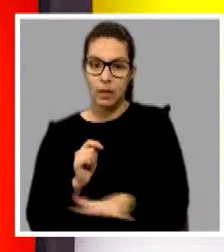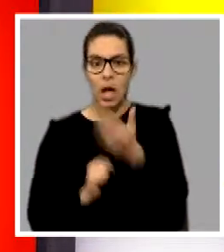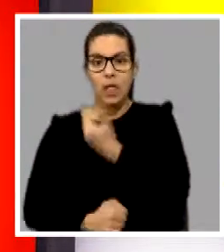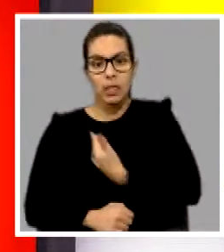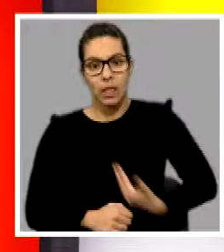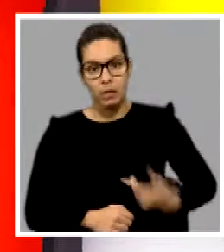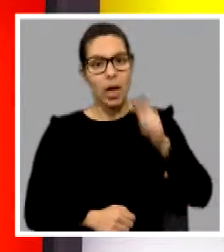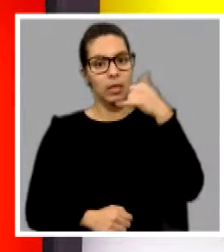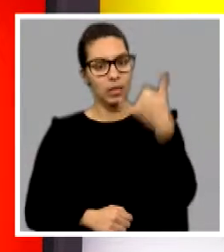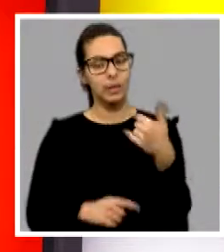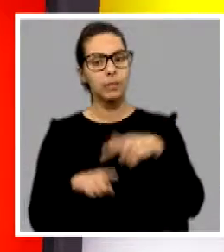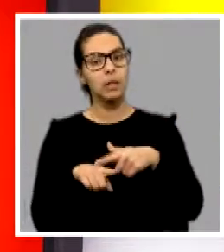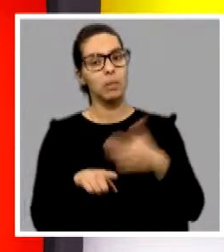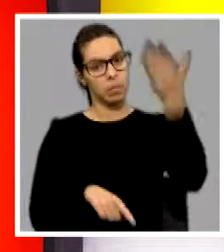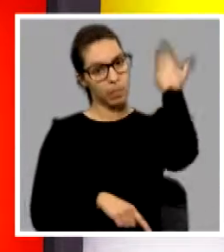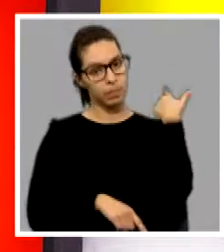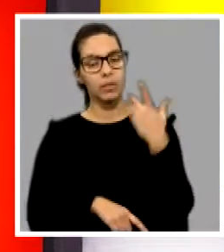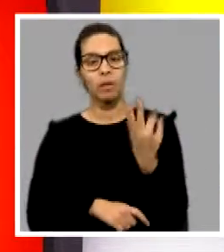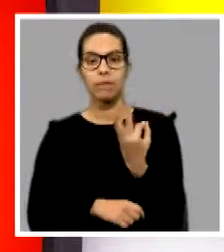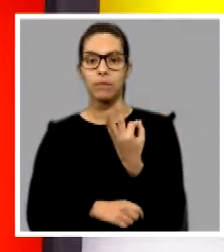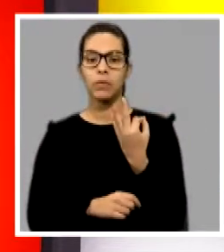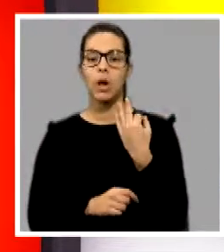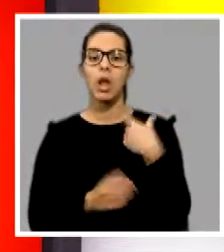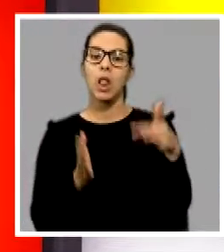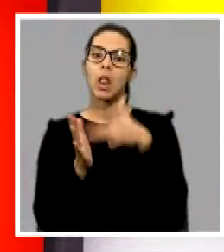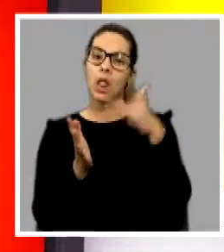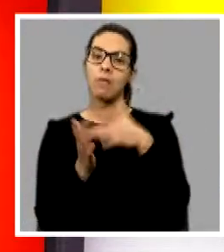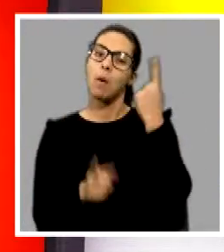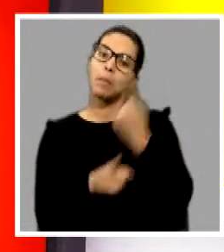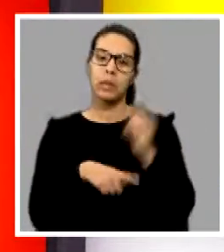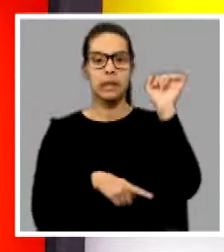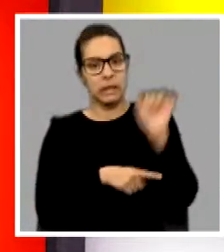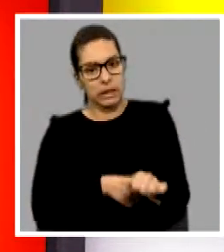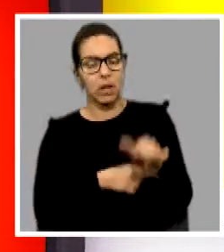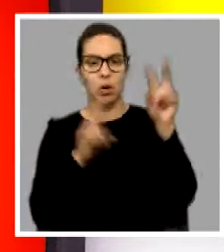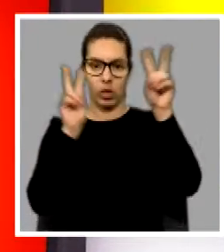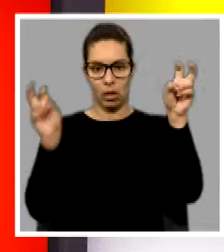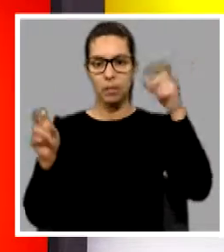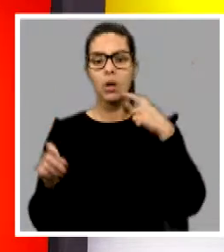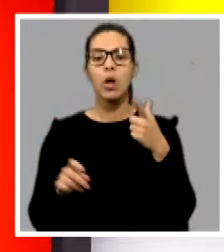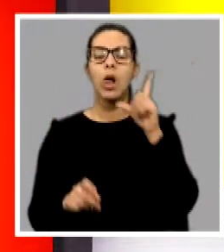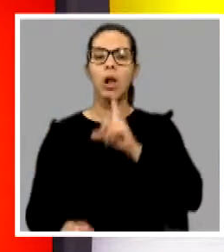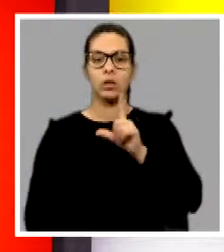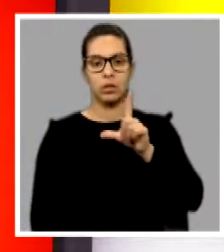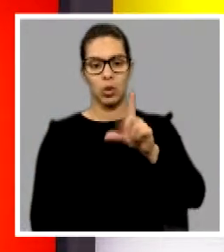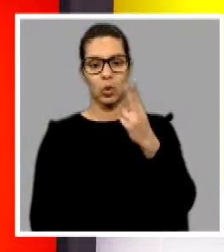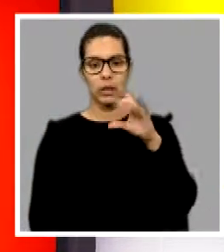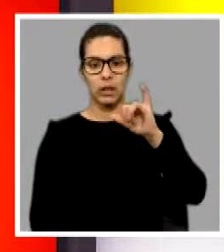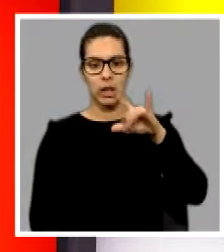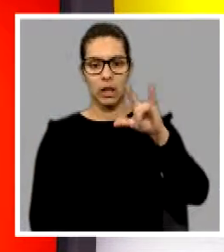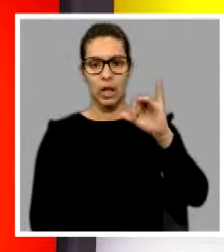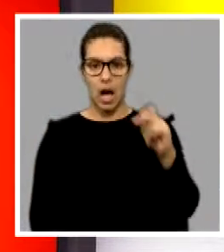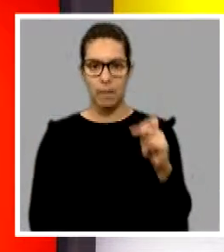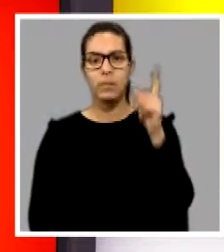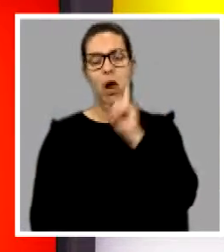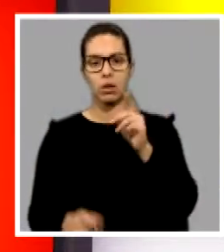mais antigo do E2. Mas a história começa bem antes. O primeiro formato de entrevista chamava-se Um Livro Porque Sim e foi a ideia da professora